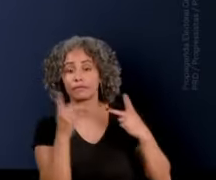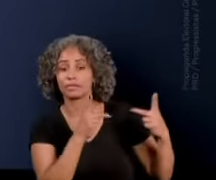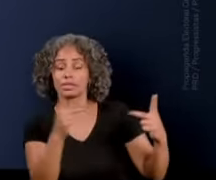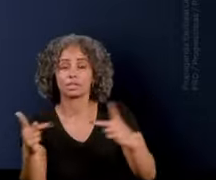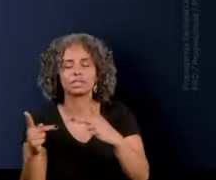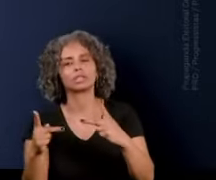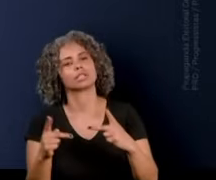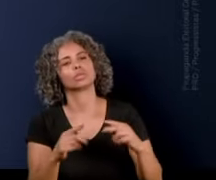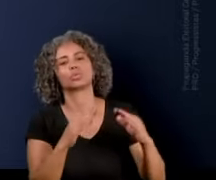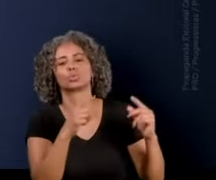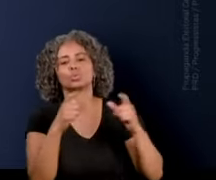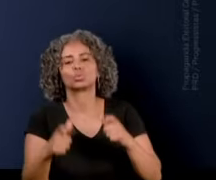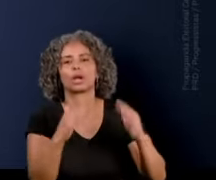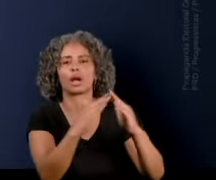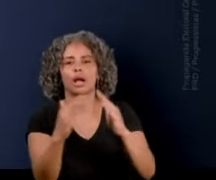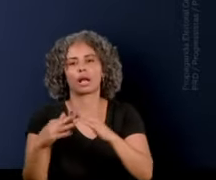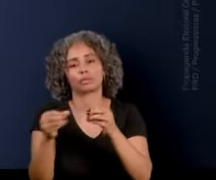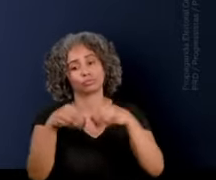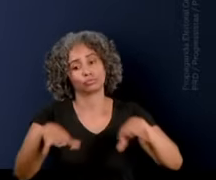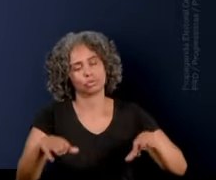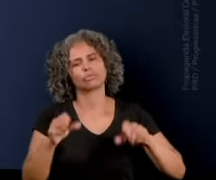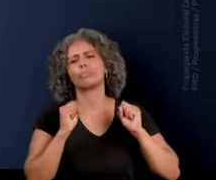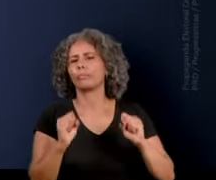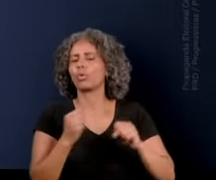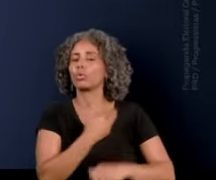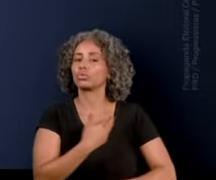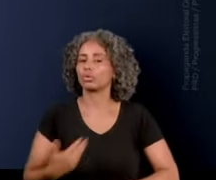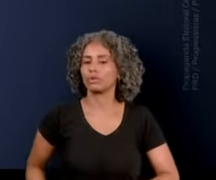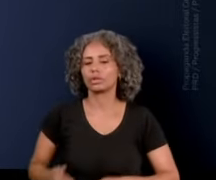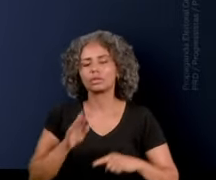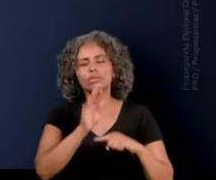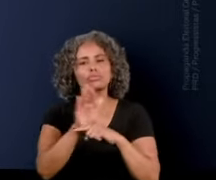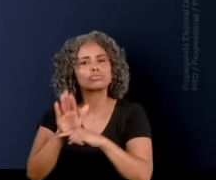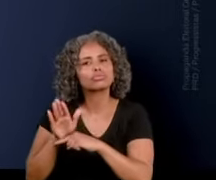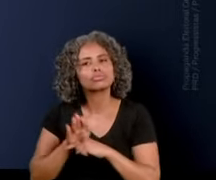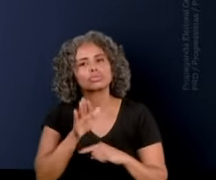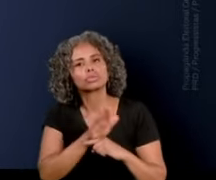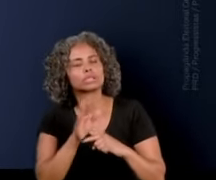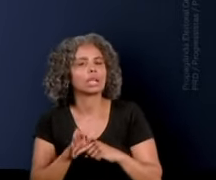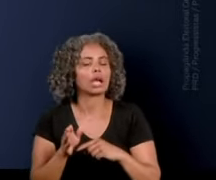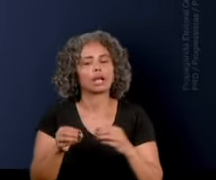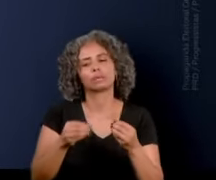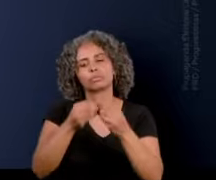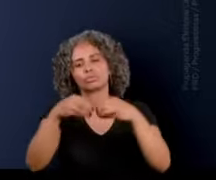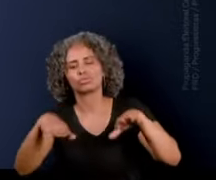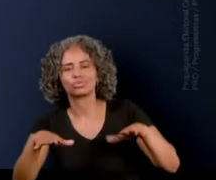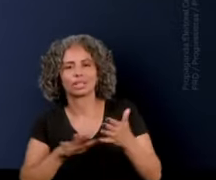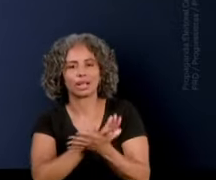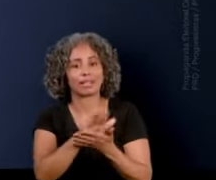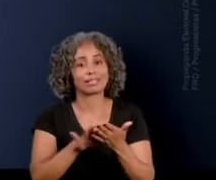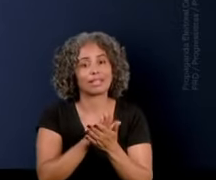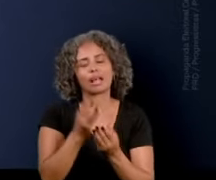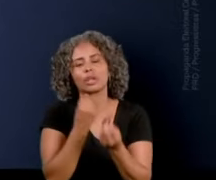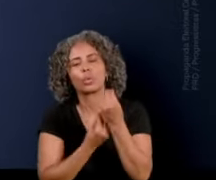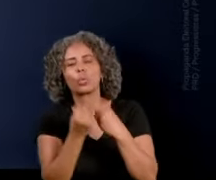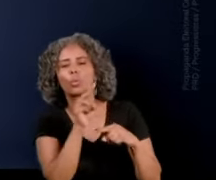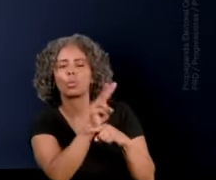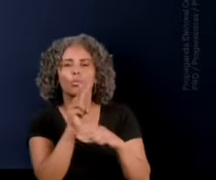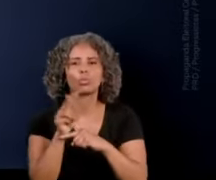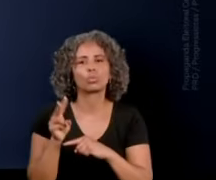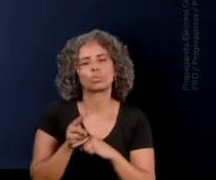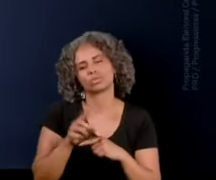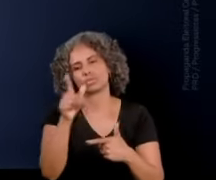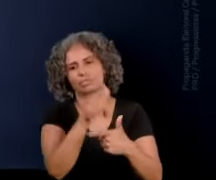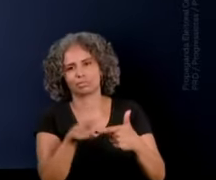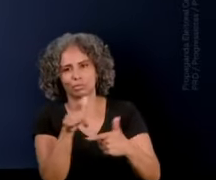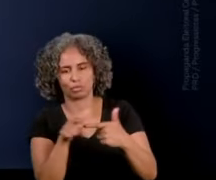público possa ajudar as pessoas a reparar os estragos nos telhados, nas vidraças e as avarias causadas pela ventania.